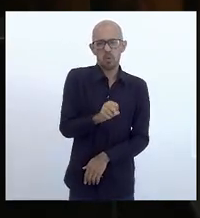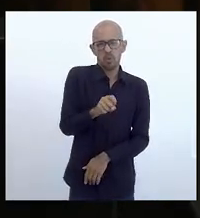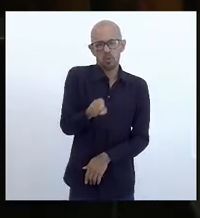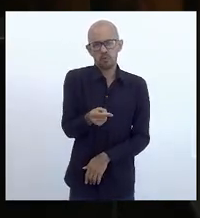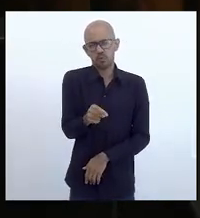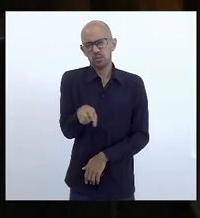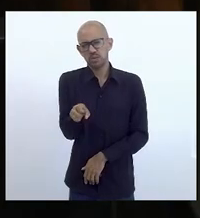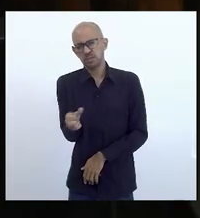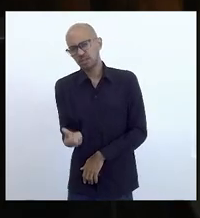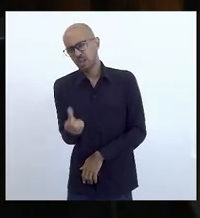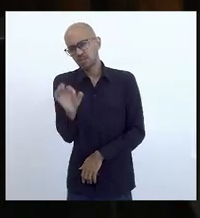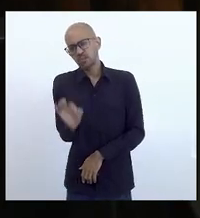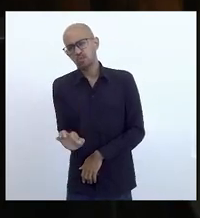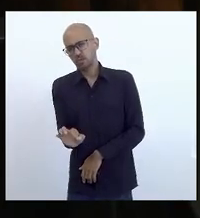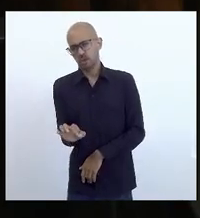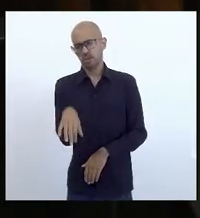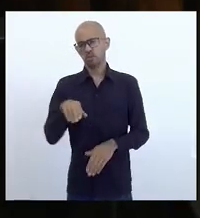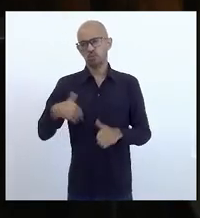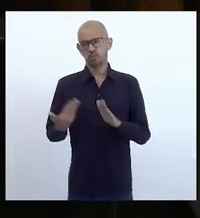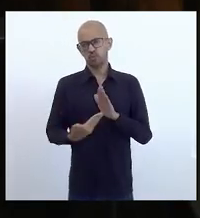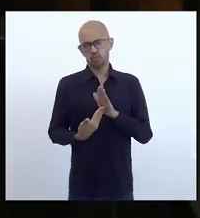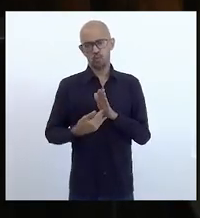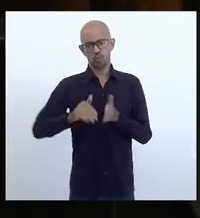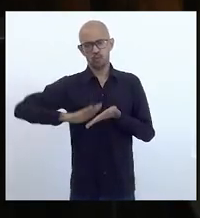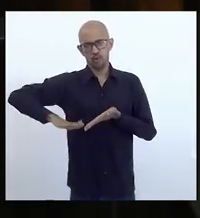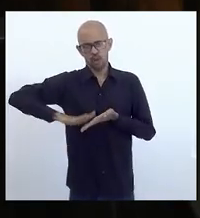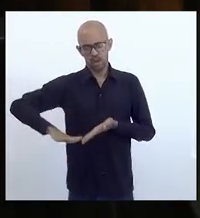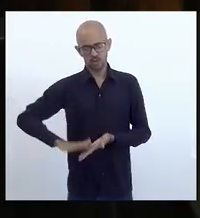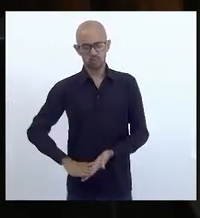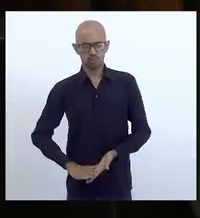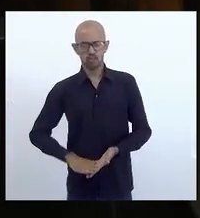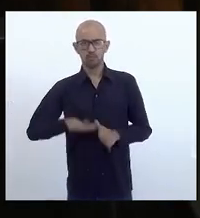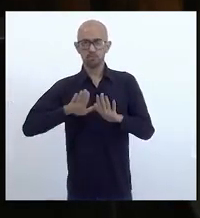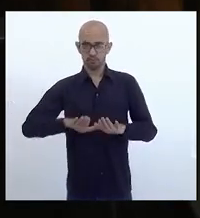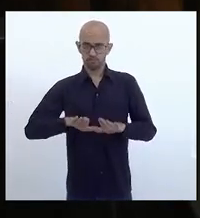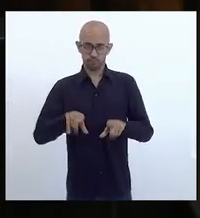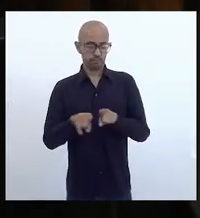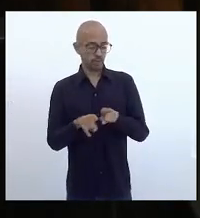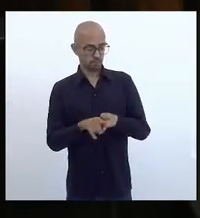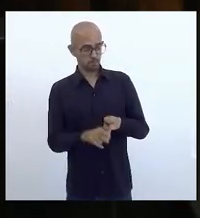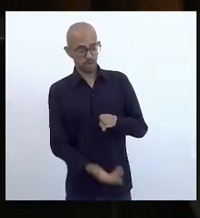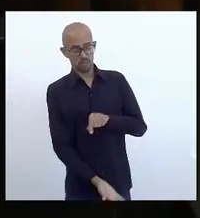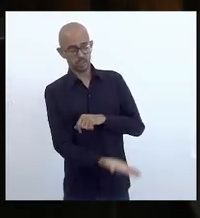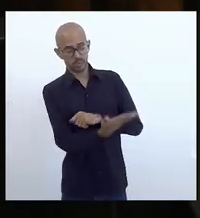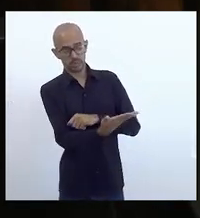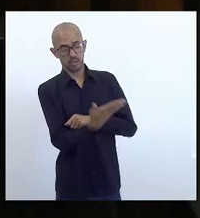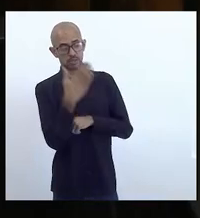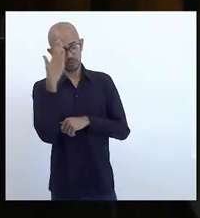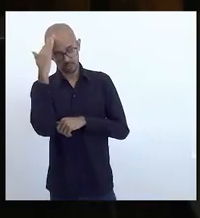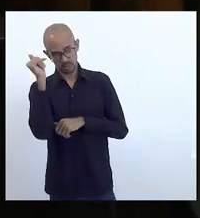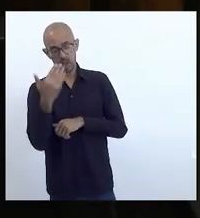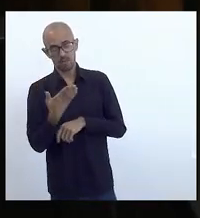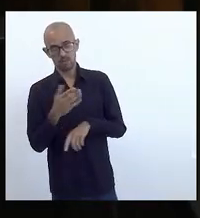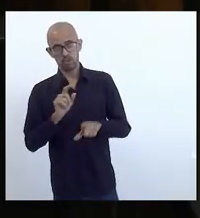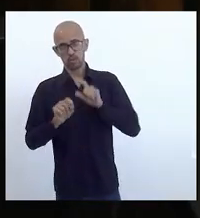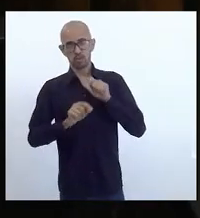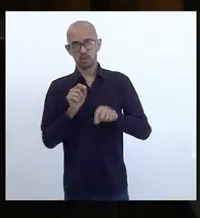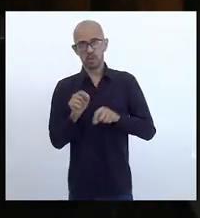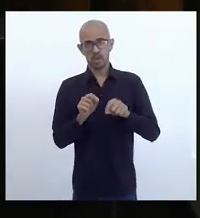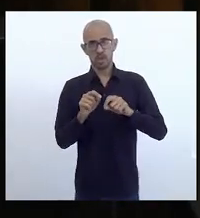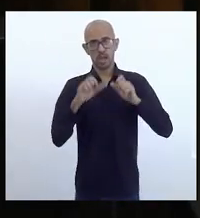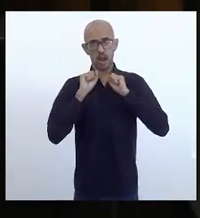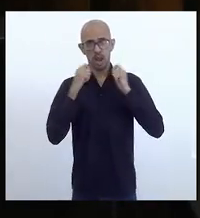8,6% do total gasto. Mas também, sabe bem Vossa Excelência, que essa Câmara aprovou a